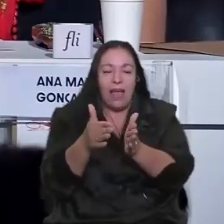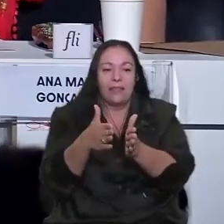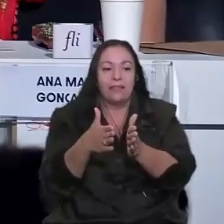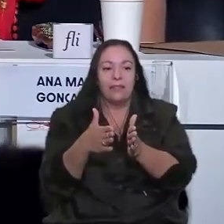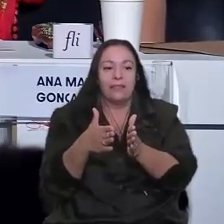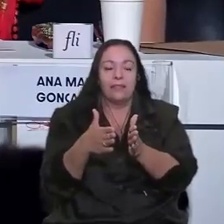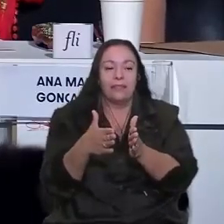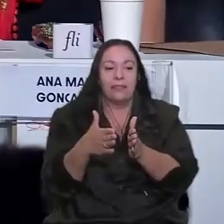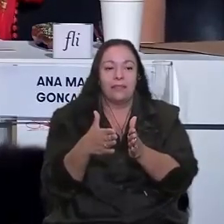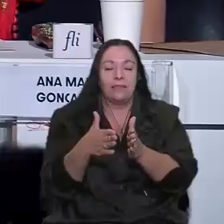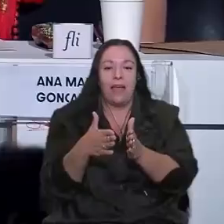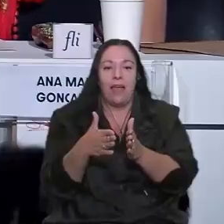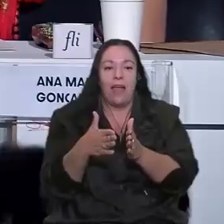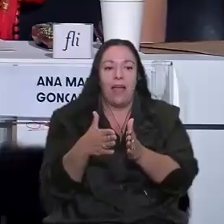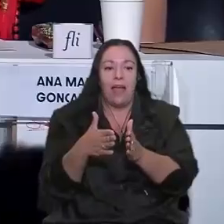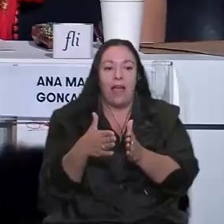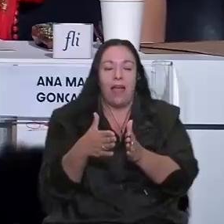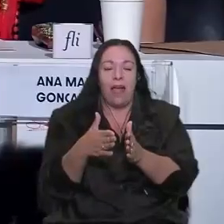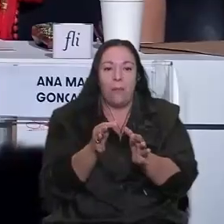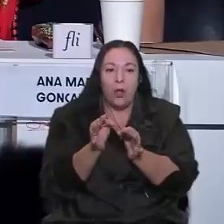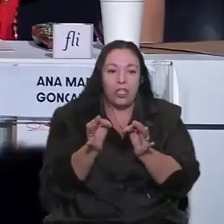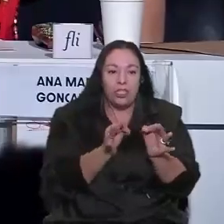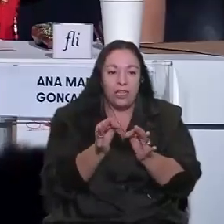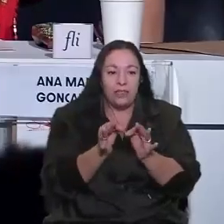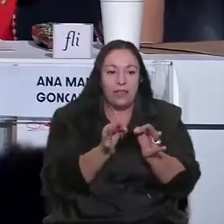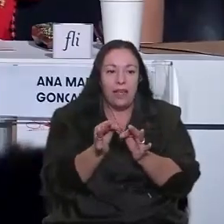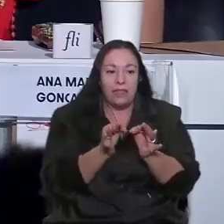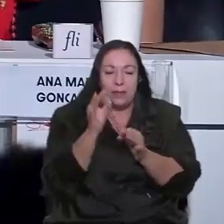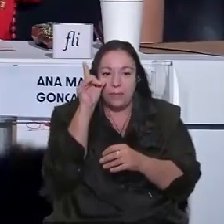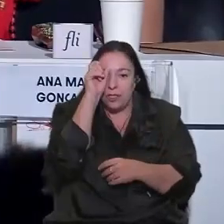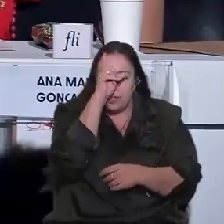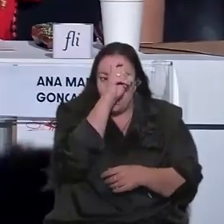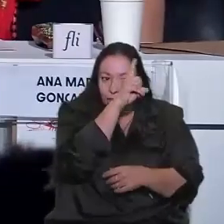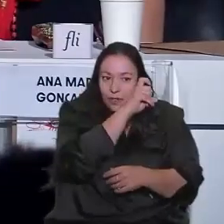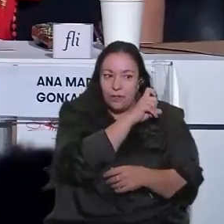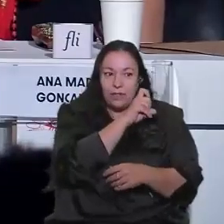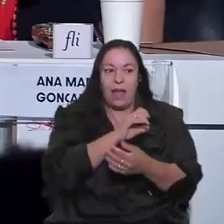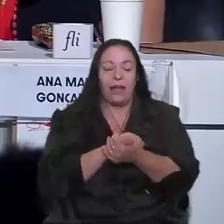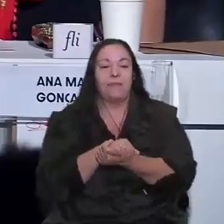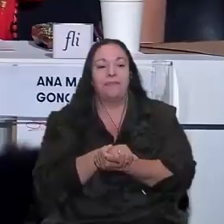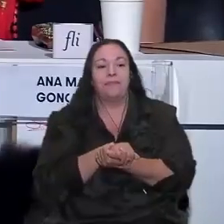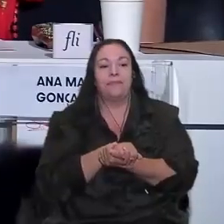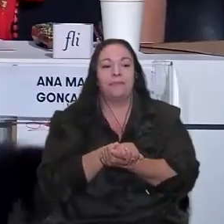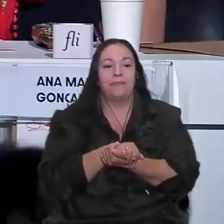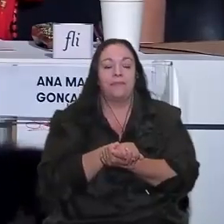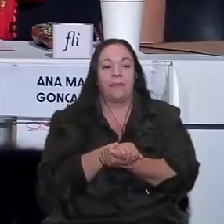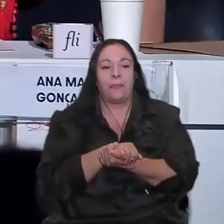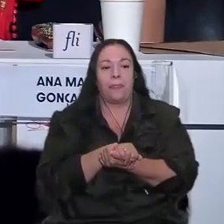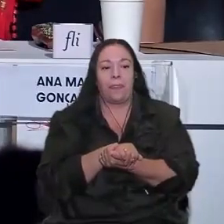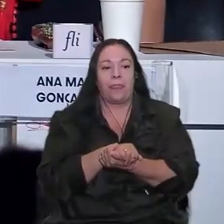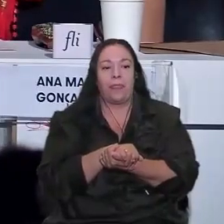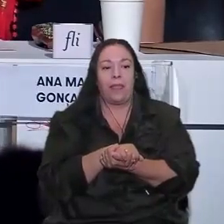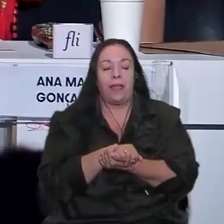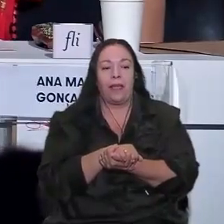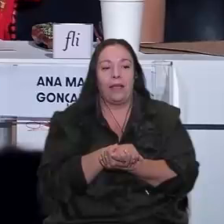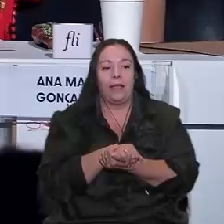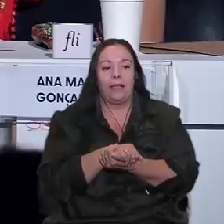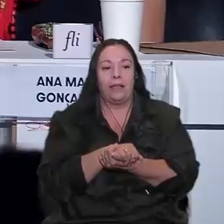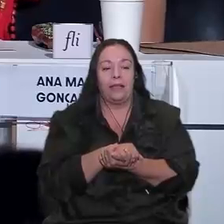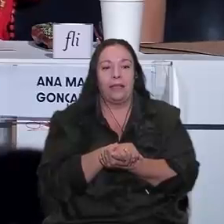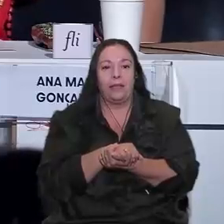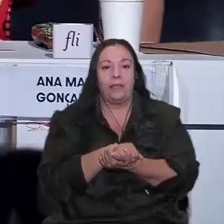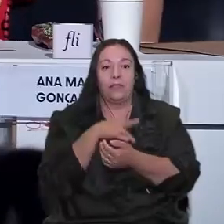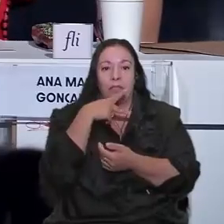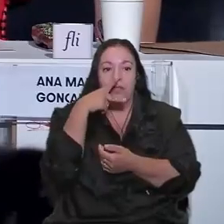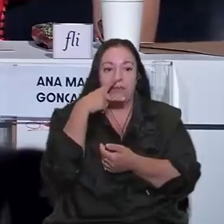uma capital federal projetada para dificultar o descarrego, ou o ebó epistêmico de que